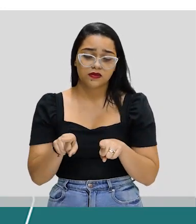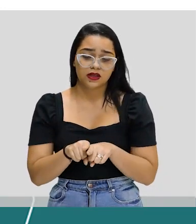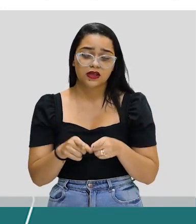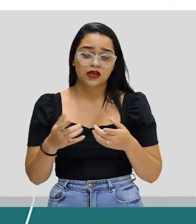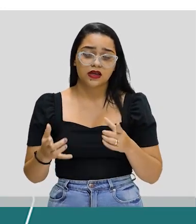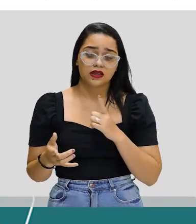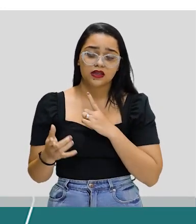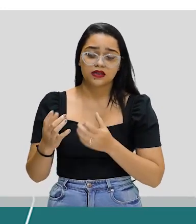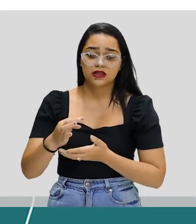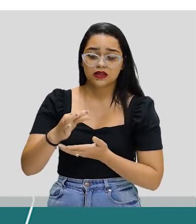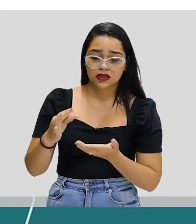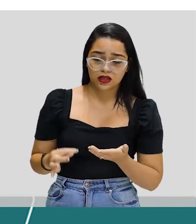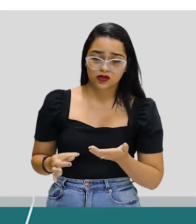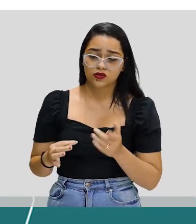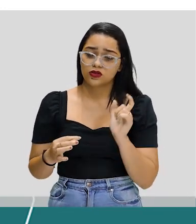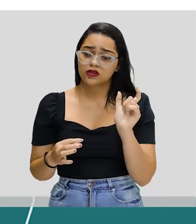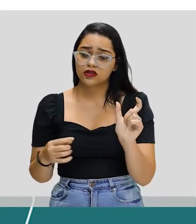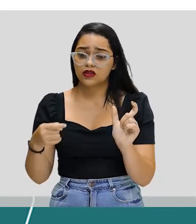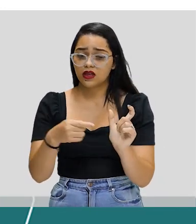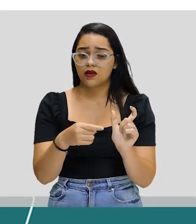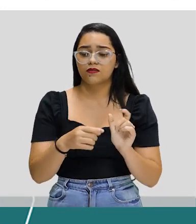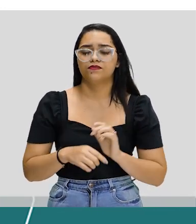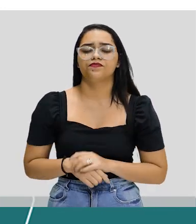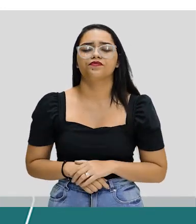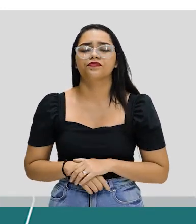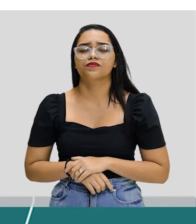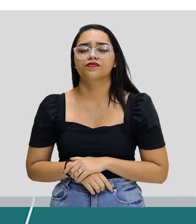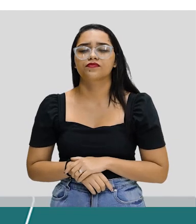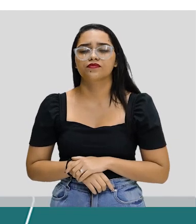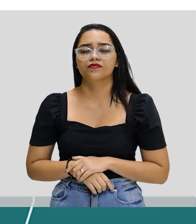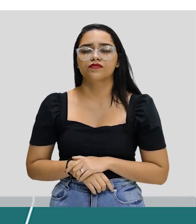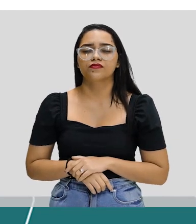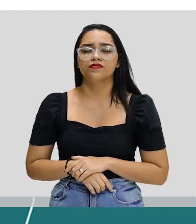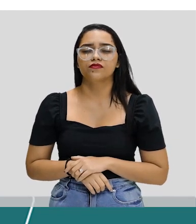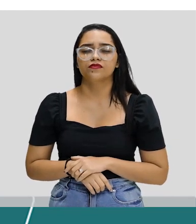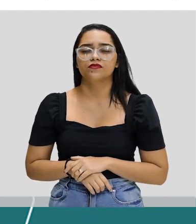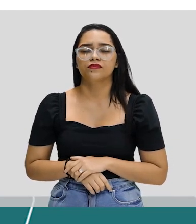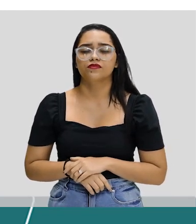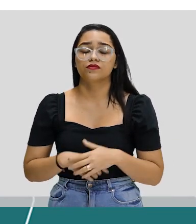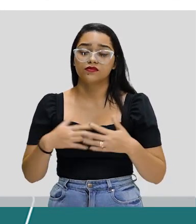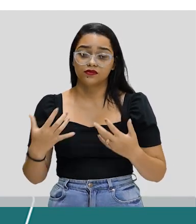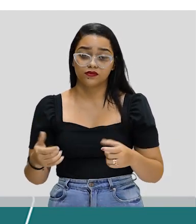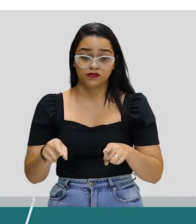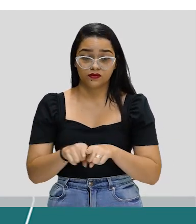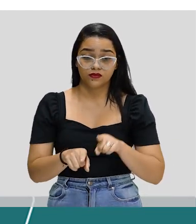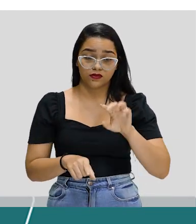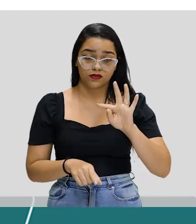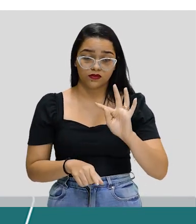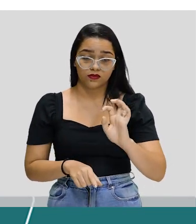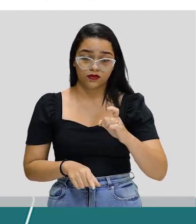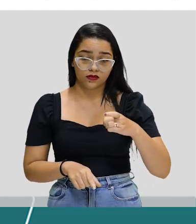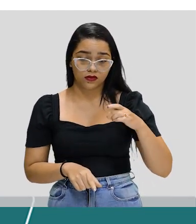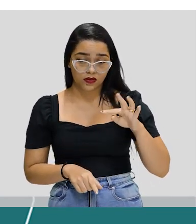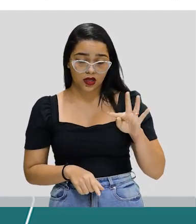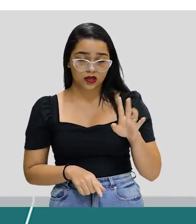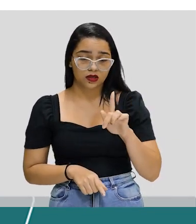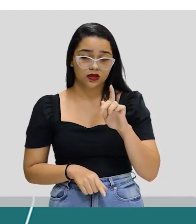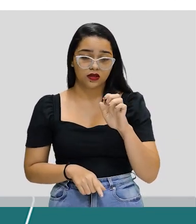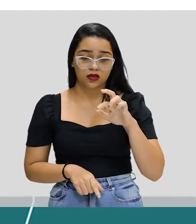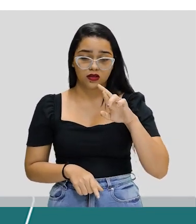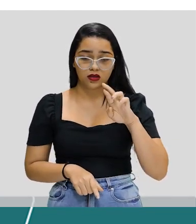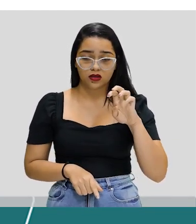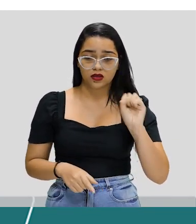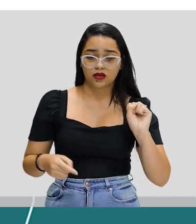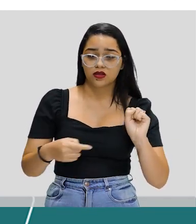esse texto ou esse termo, text genre, gêneros textuais. A text genre is a type of written